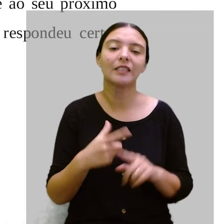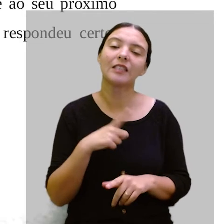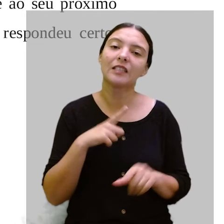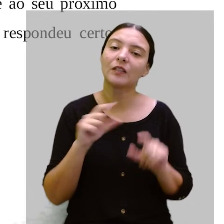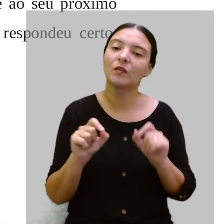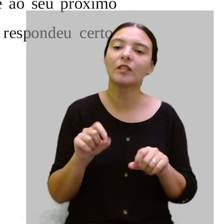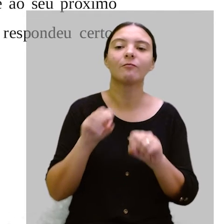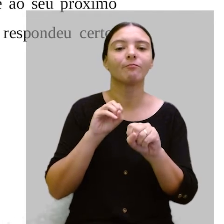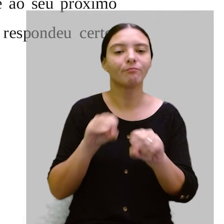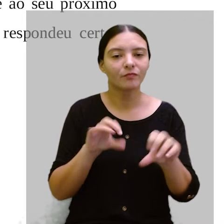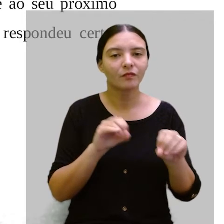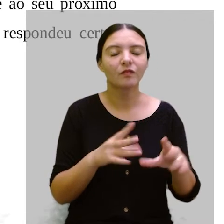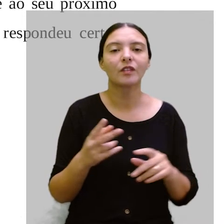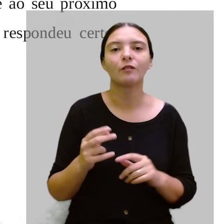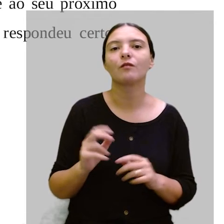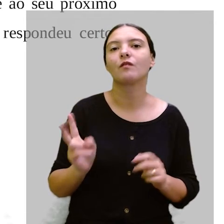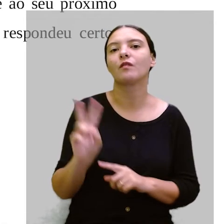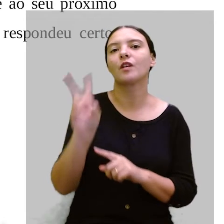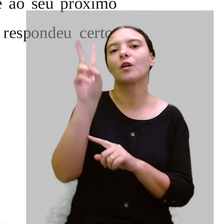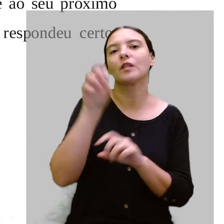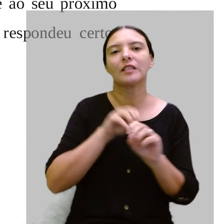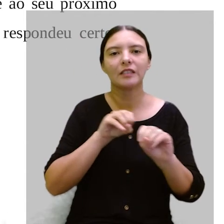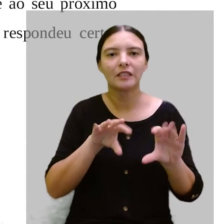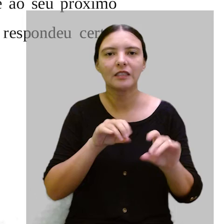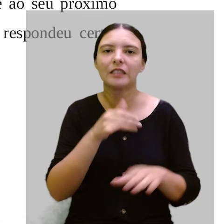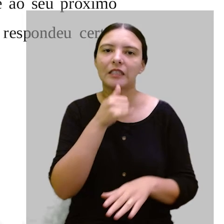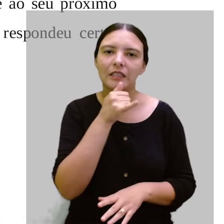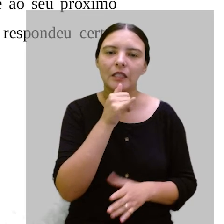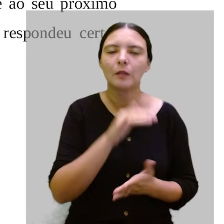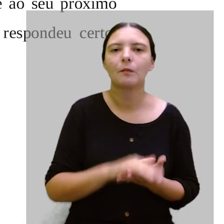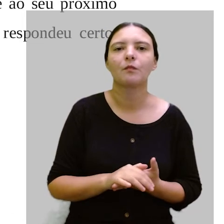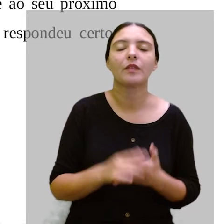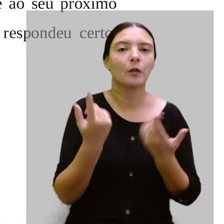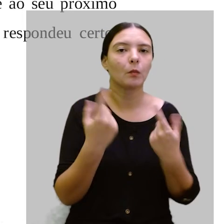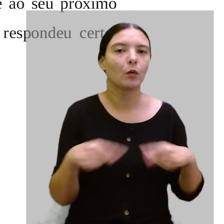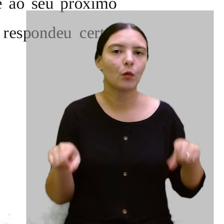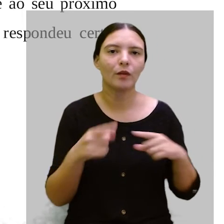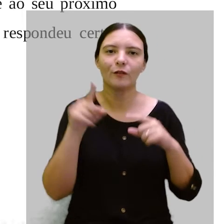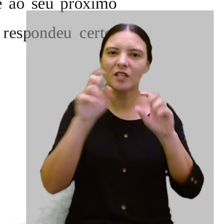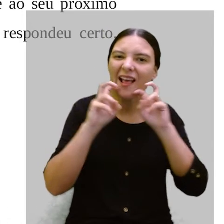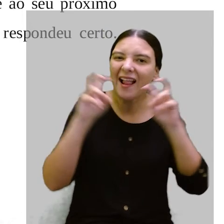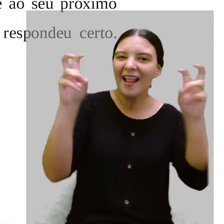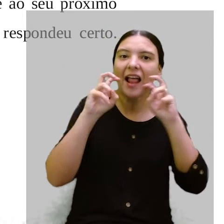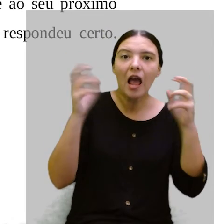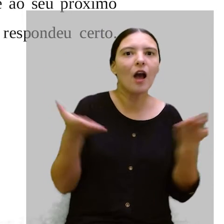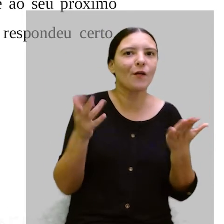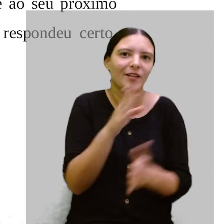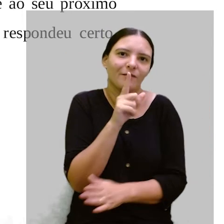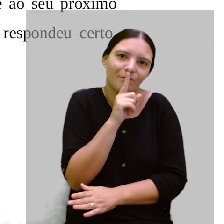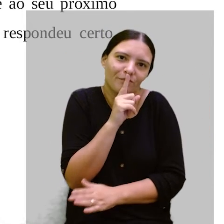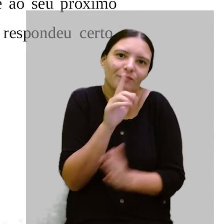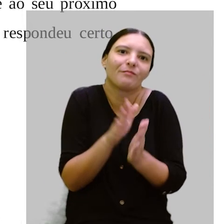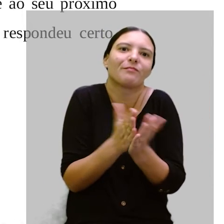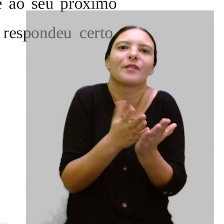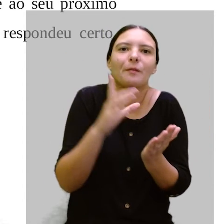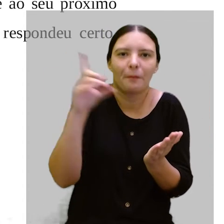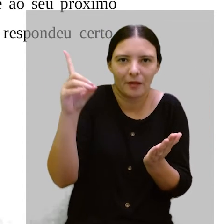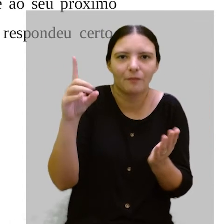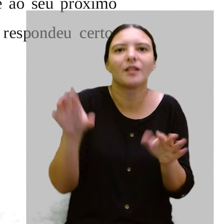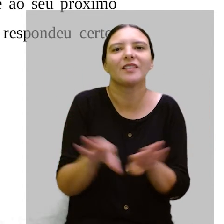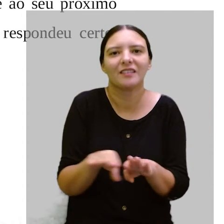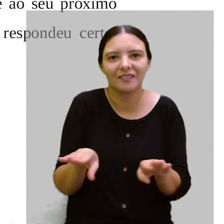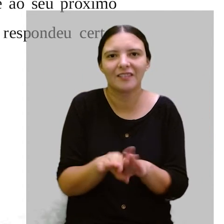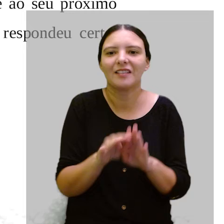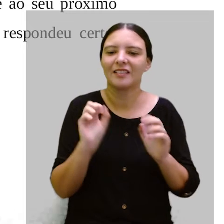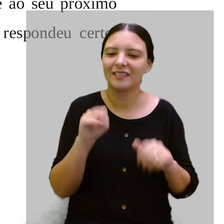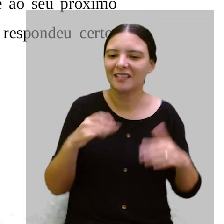função educativa, ensinando valores, né? Então, para o hino vocês gritaram, agora vamos fazer silêncio para a Bíblia. Eu coloquei a Bíblia justamente para ver